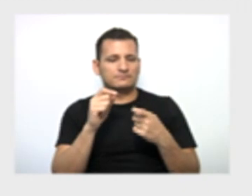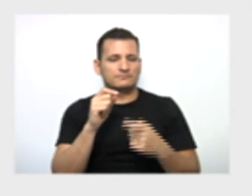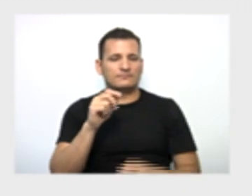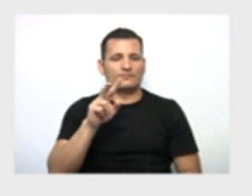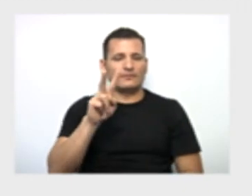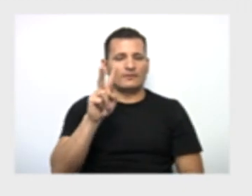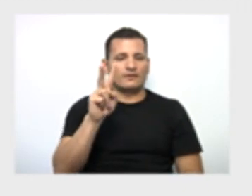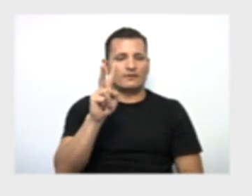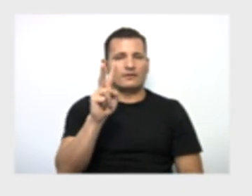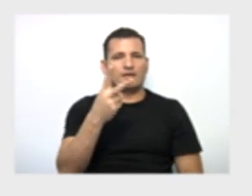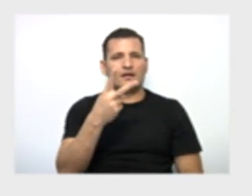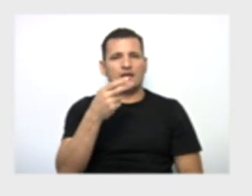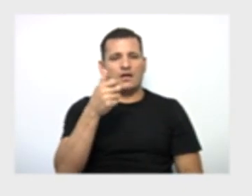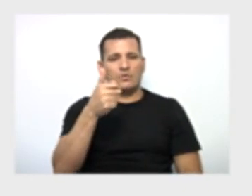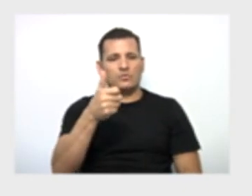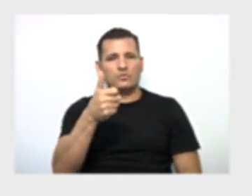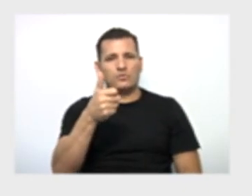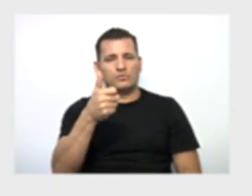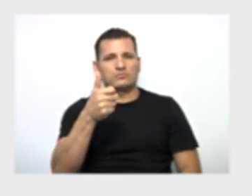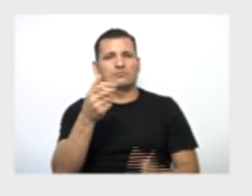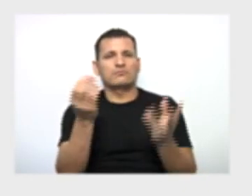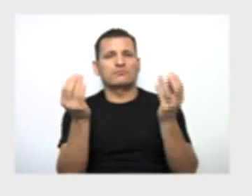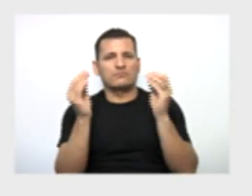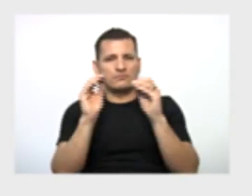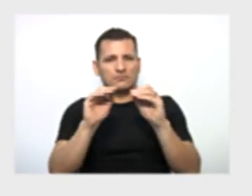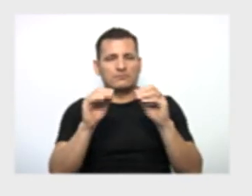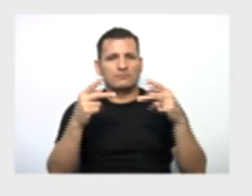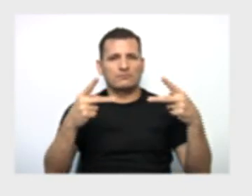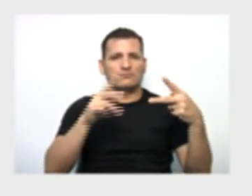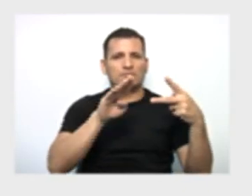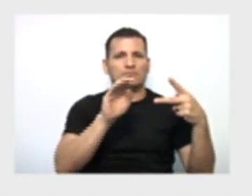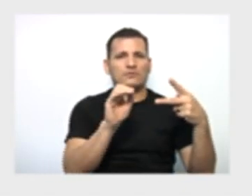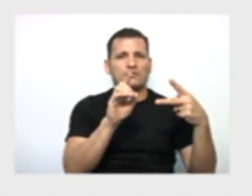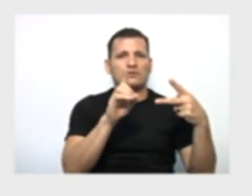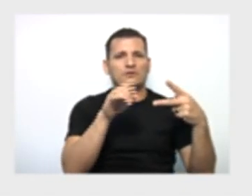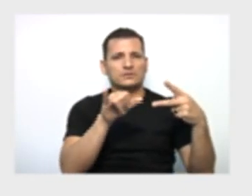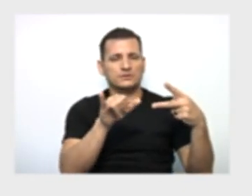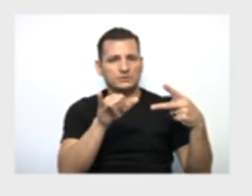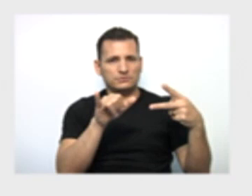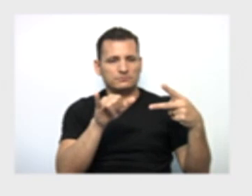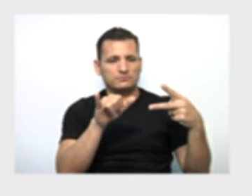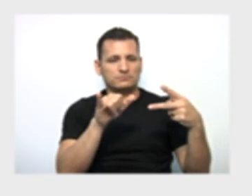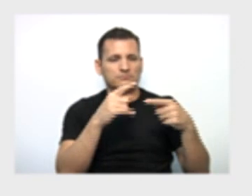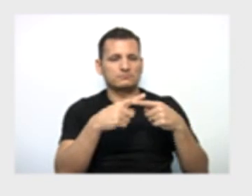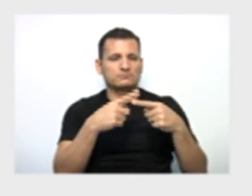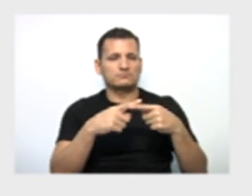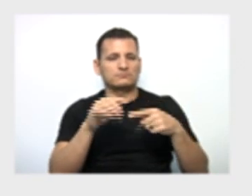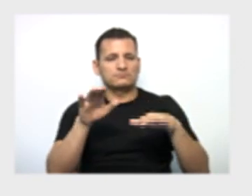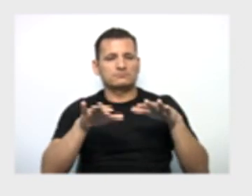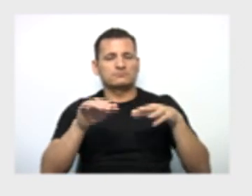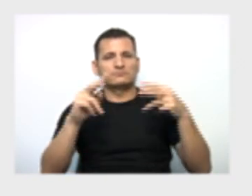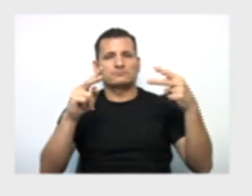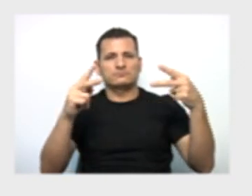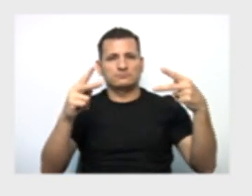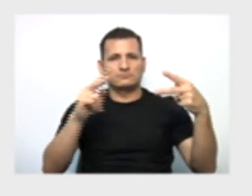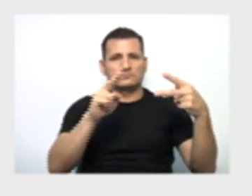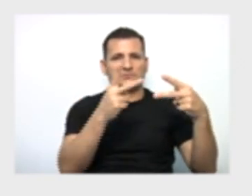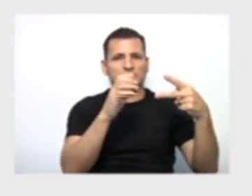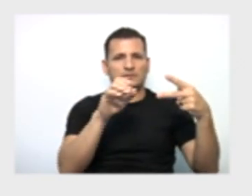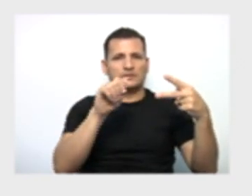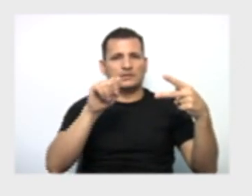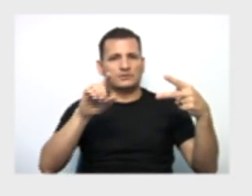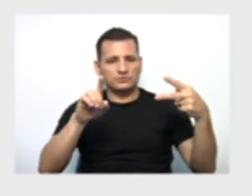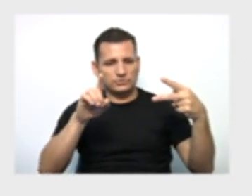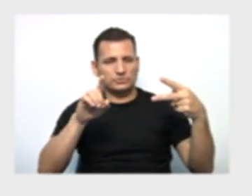para que eles possam entender que tem que ficar no corpo, né? Assim, porque o read, às vezes, nem tudo que você coloca no read pode aparecer no website, sabe? Uhum, porque